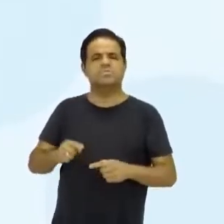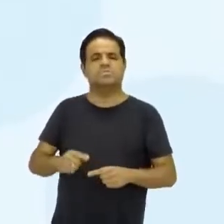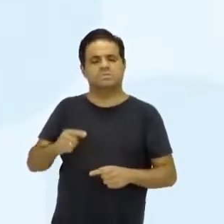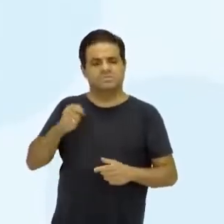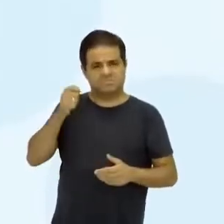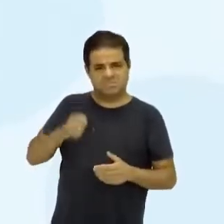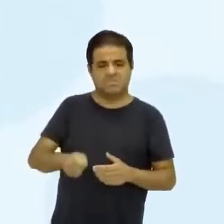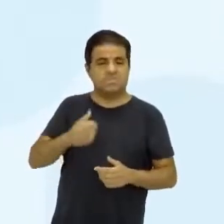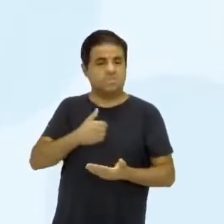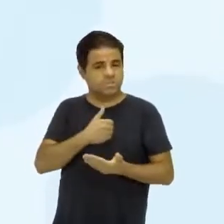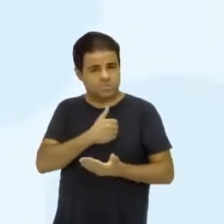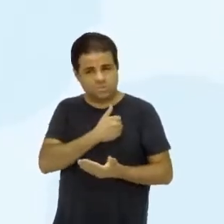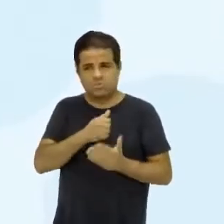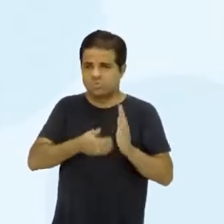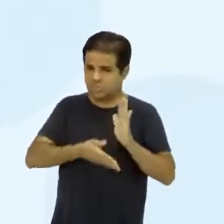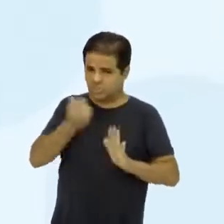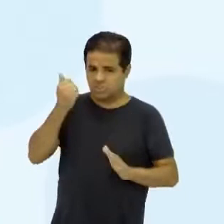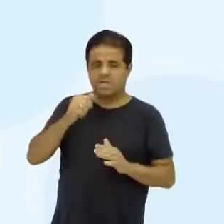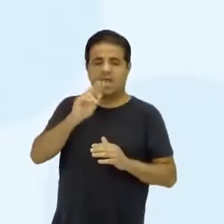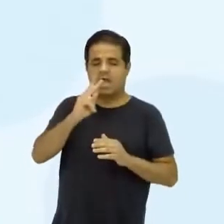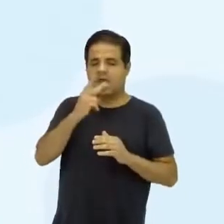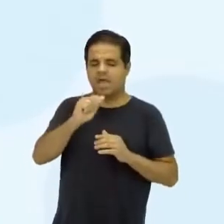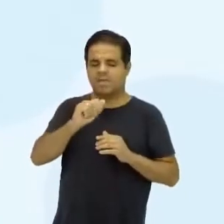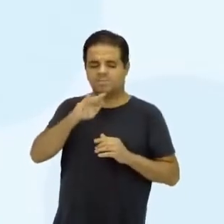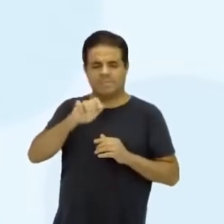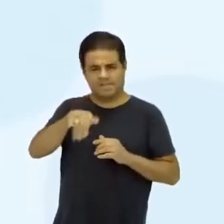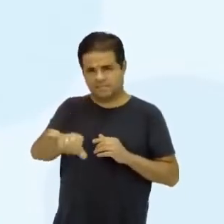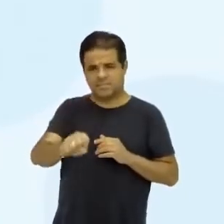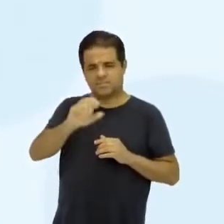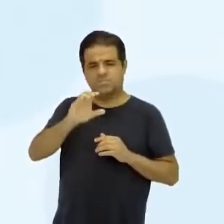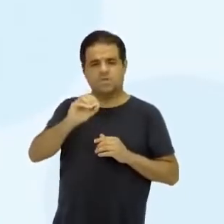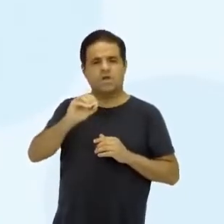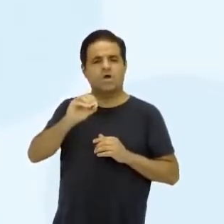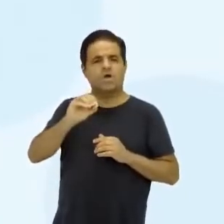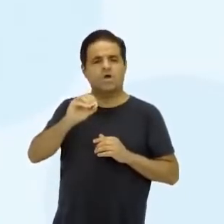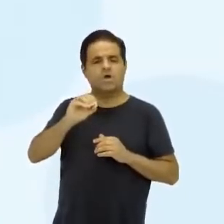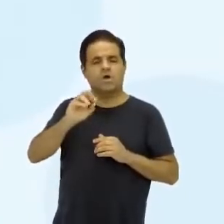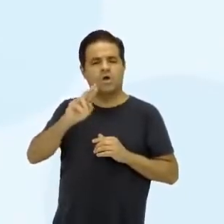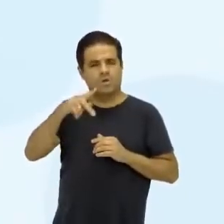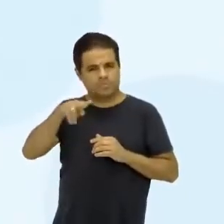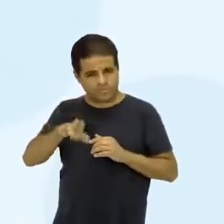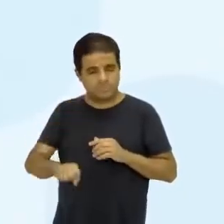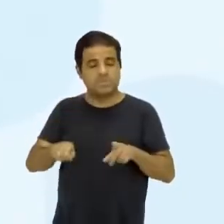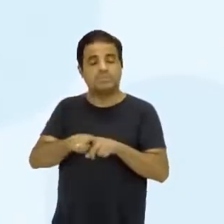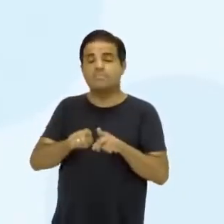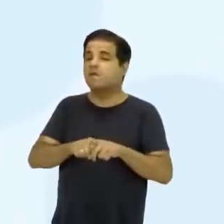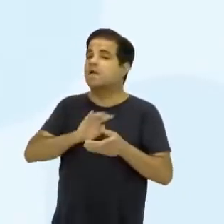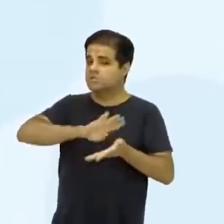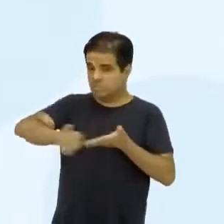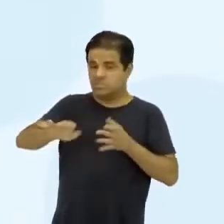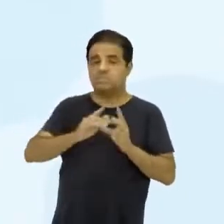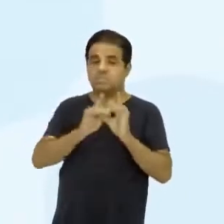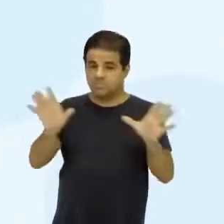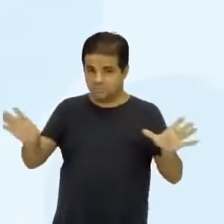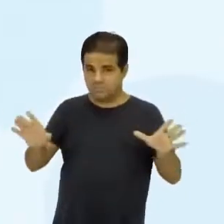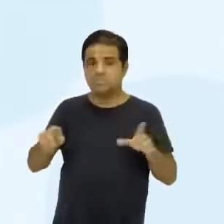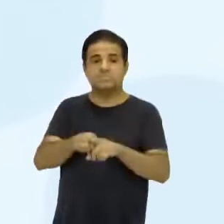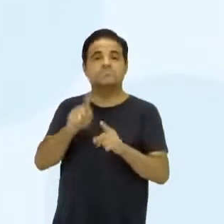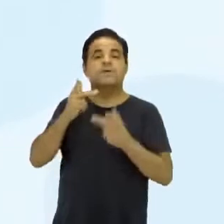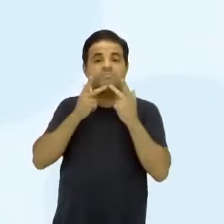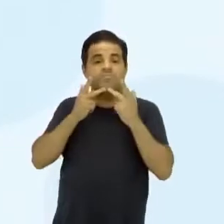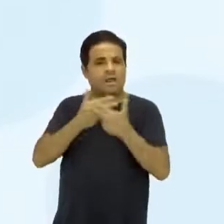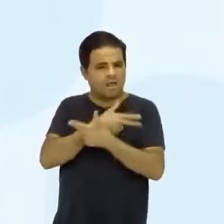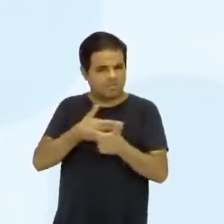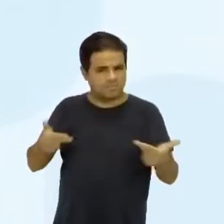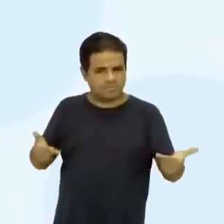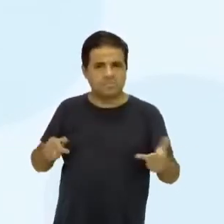oposição, suspensão do habeas corpus e uma série de suspensão de liberdades, inclusive a liberdade de